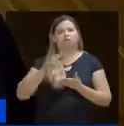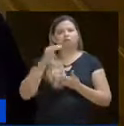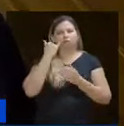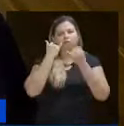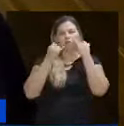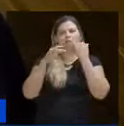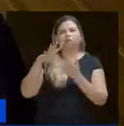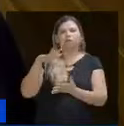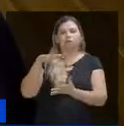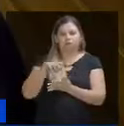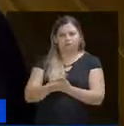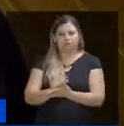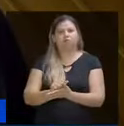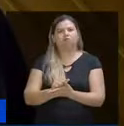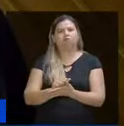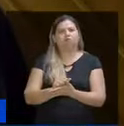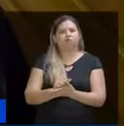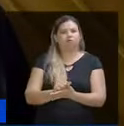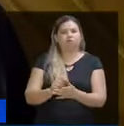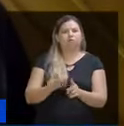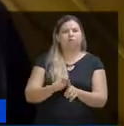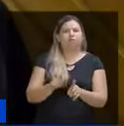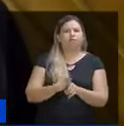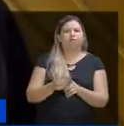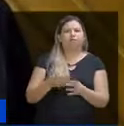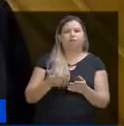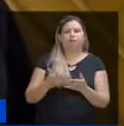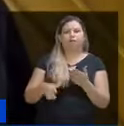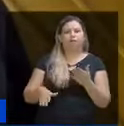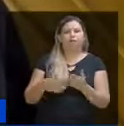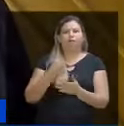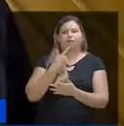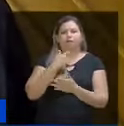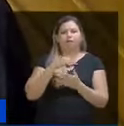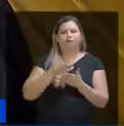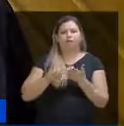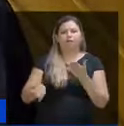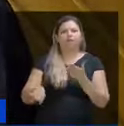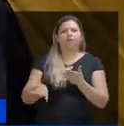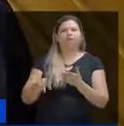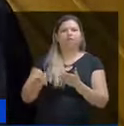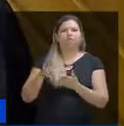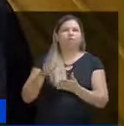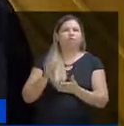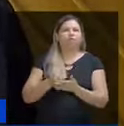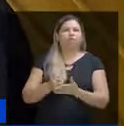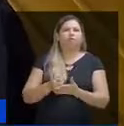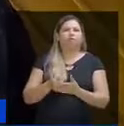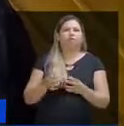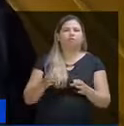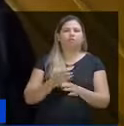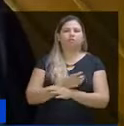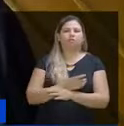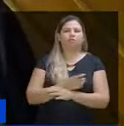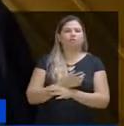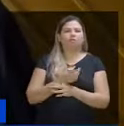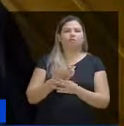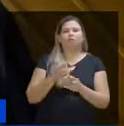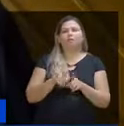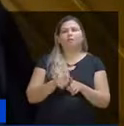e fez a restrição de não quitação eleitoral, automaticamente indeferindo o registro de candidatura.